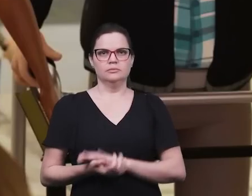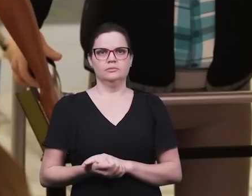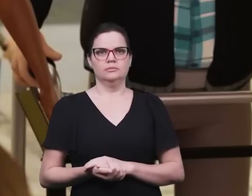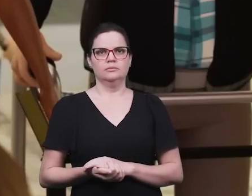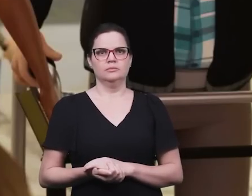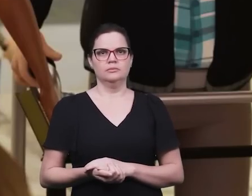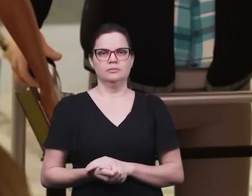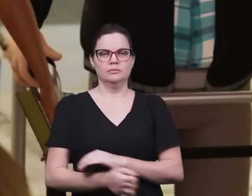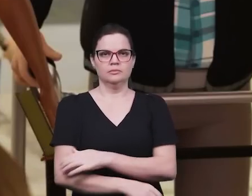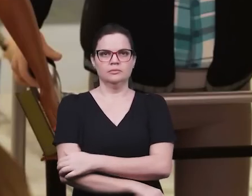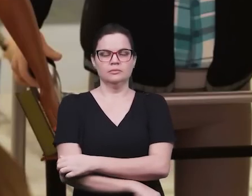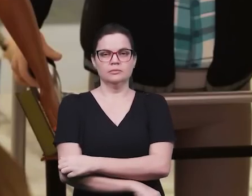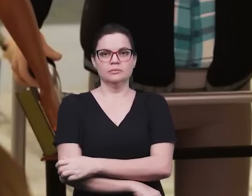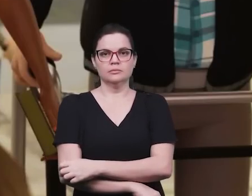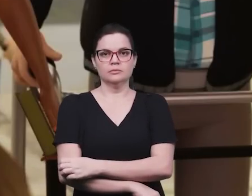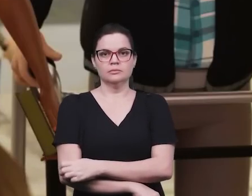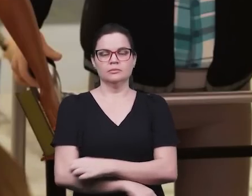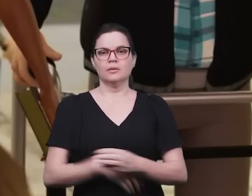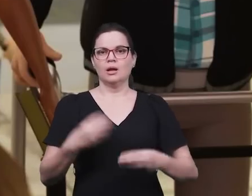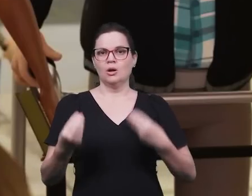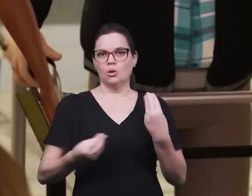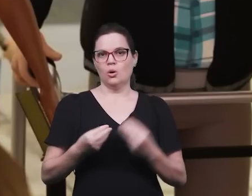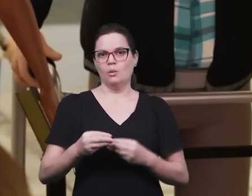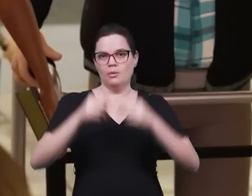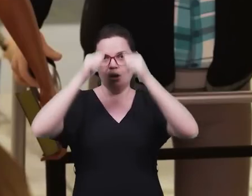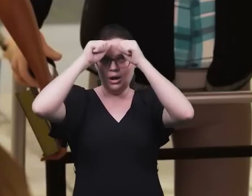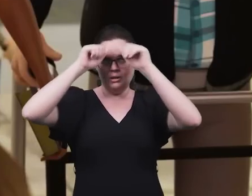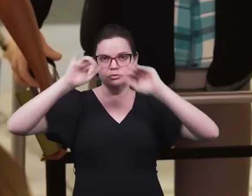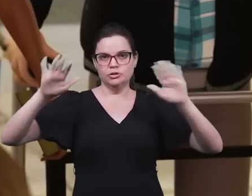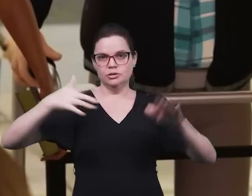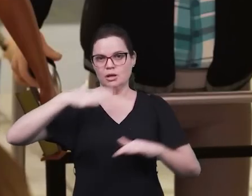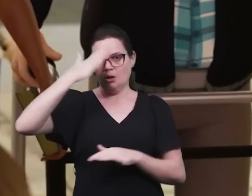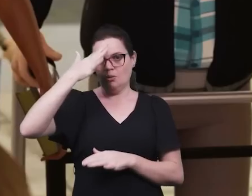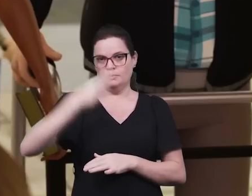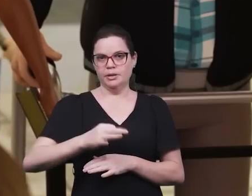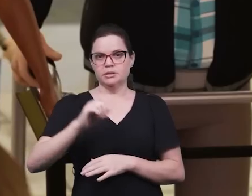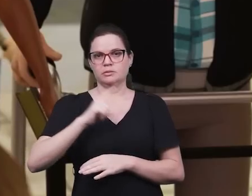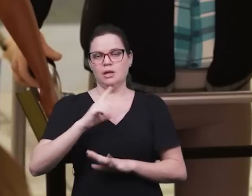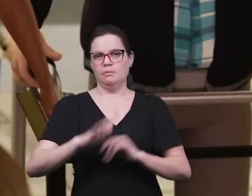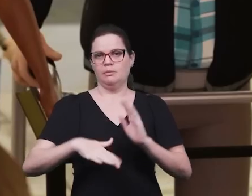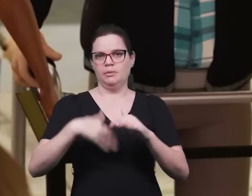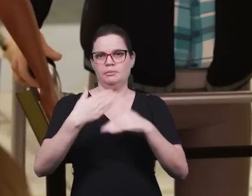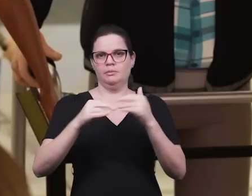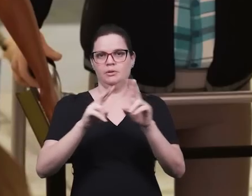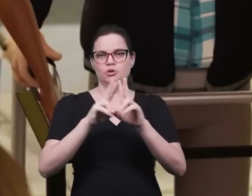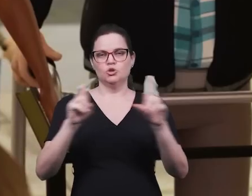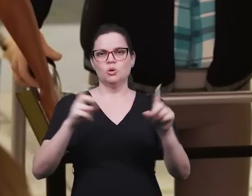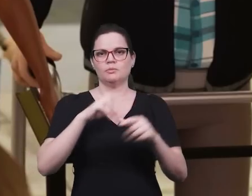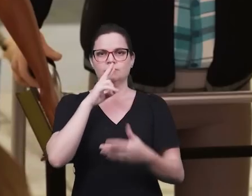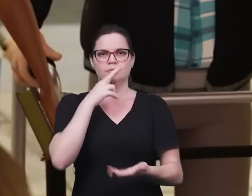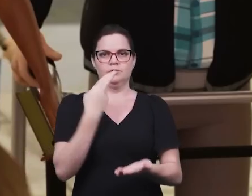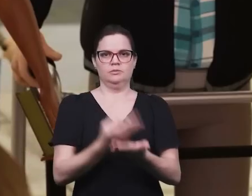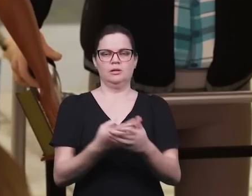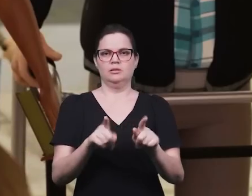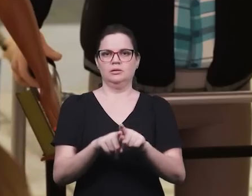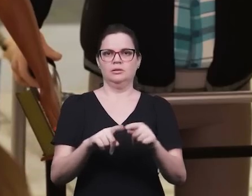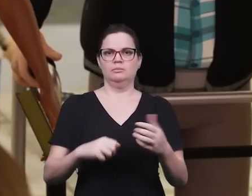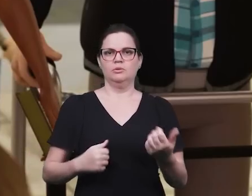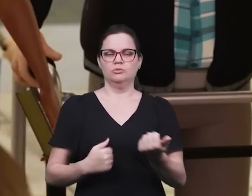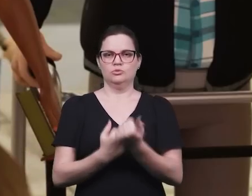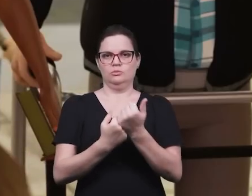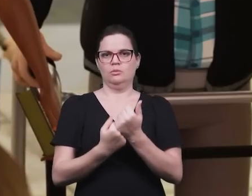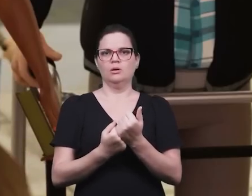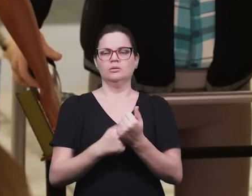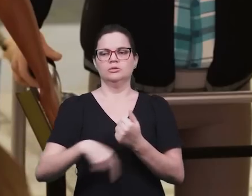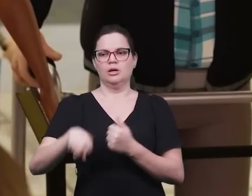a compreensão do autismo tem evoluído nos últimos anos, especialmente em relação ao diagnóstico e ao suporte